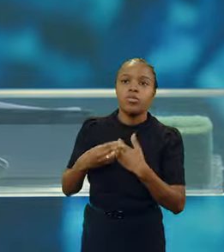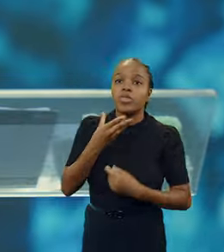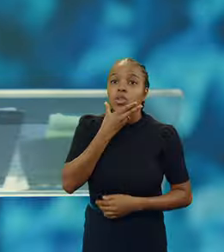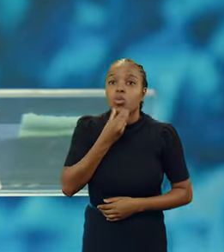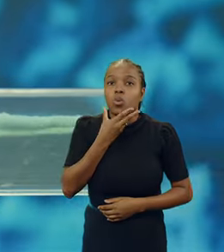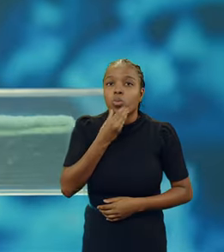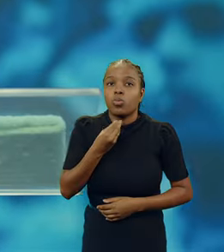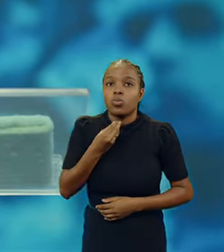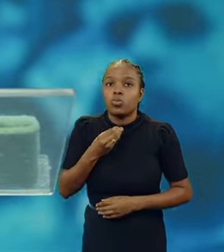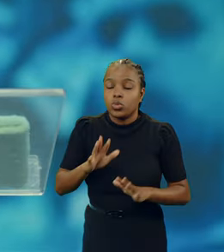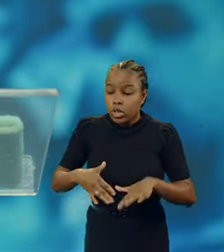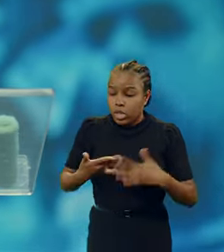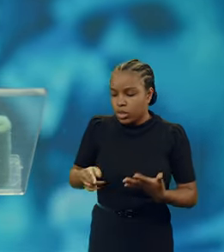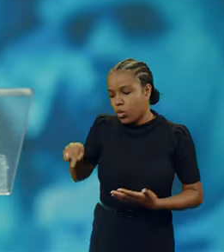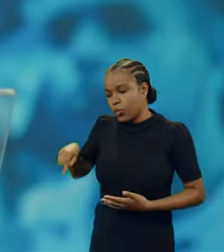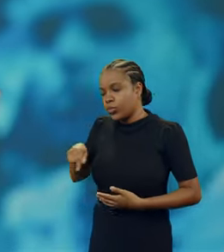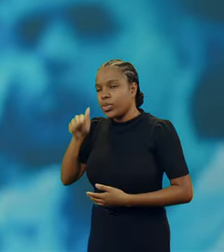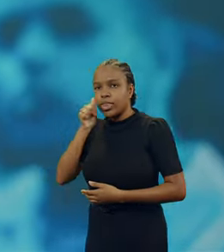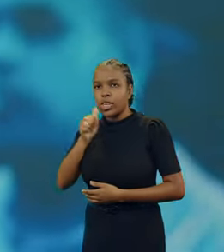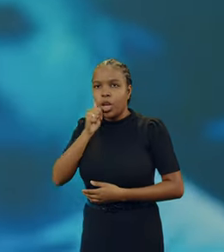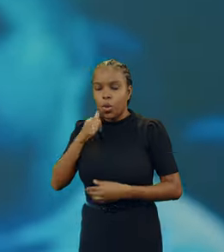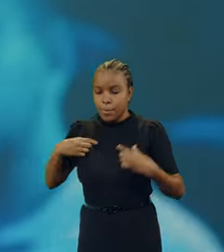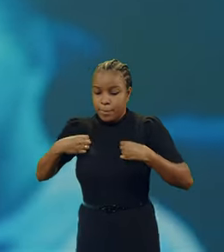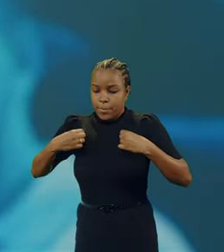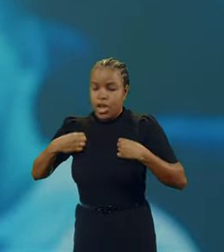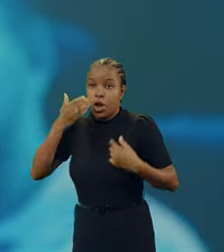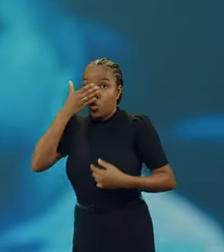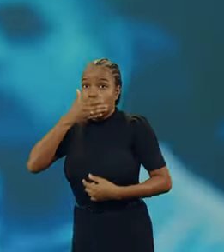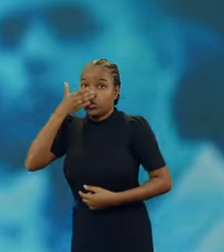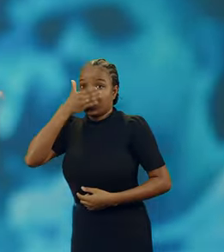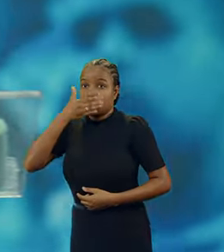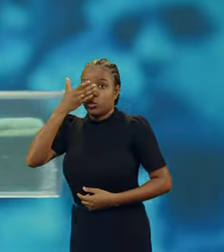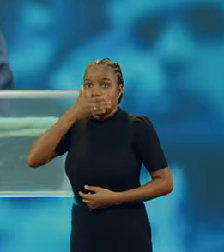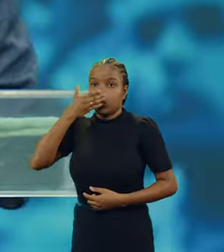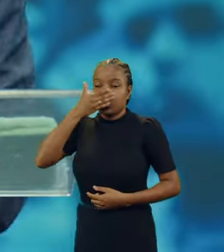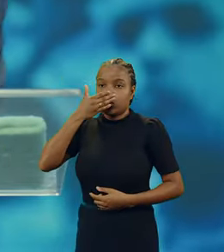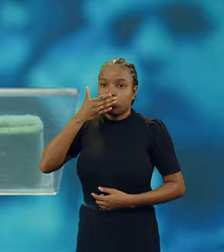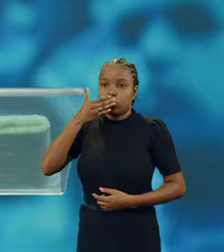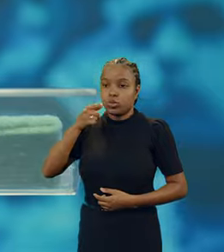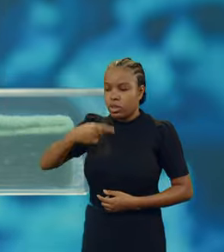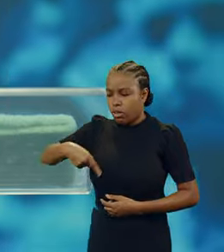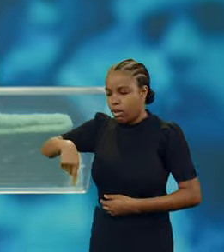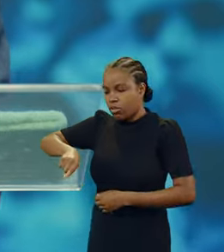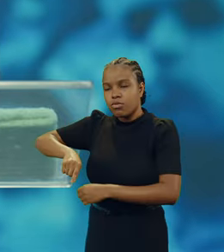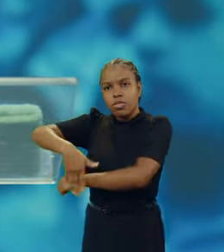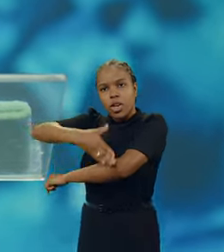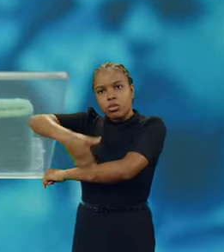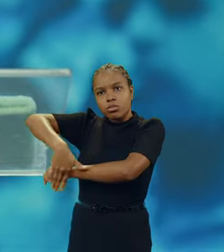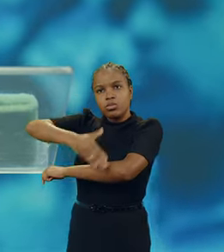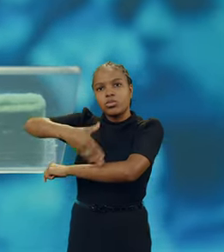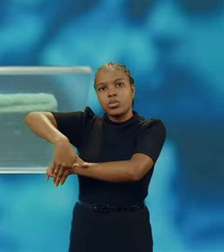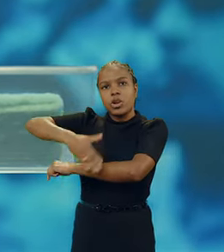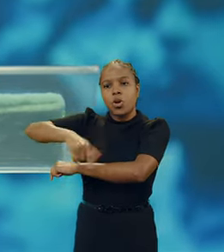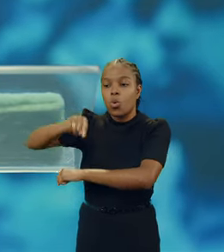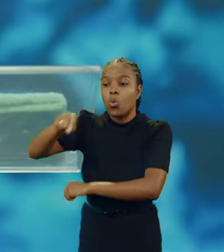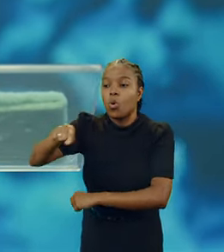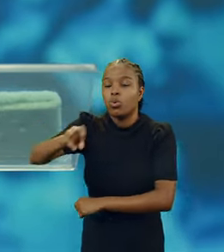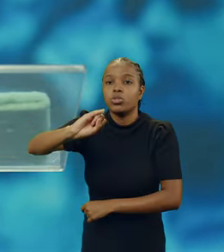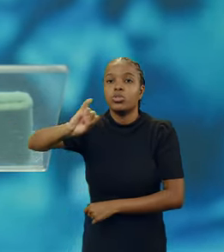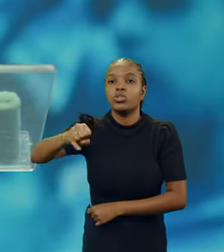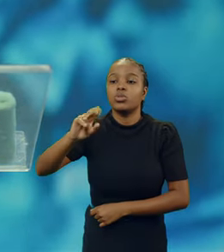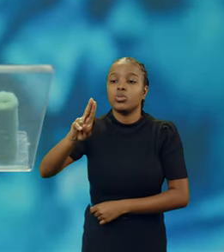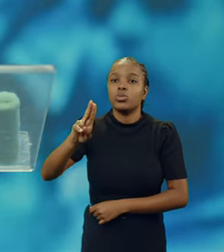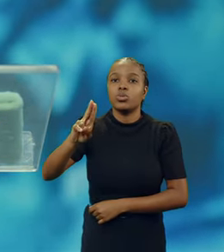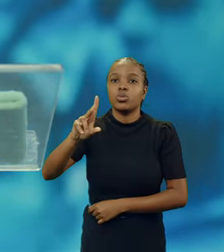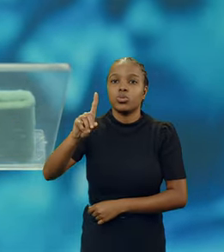Então Tamar, vestida de prostituta culturais, ela vai para uma esquina onde Judá vai passar, e